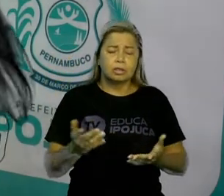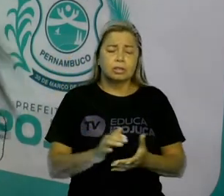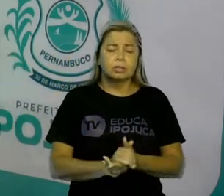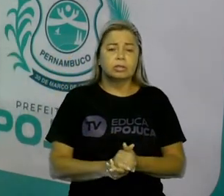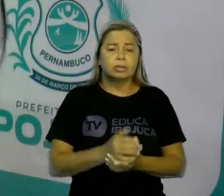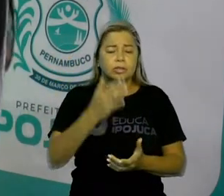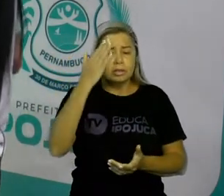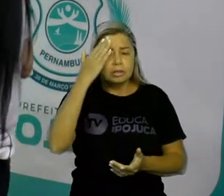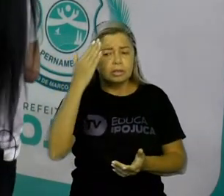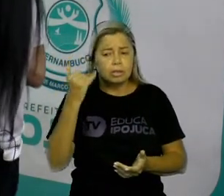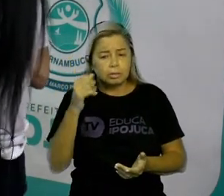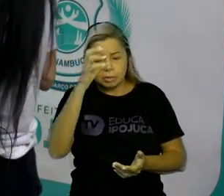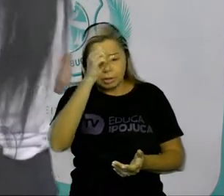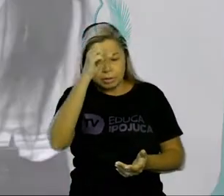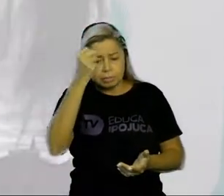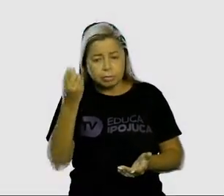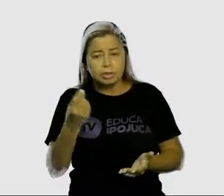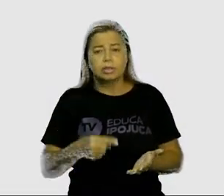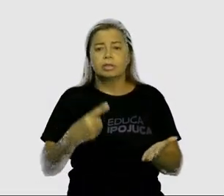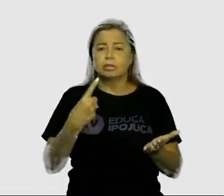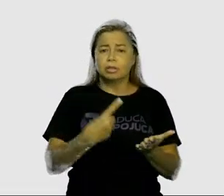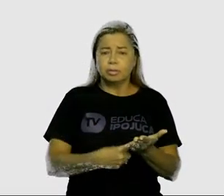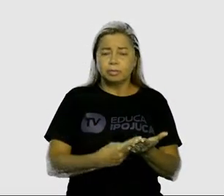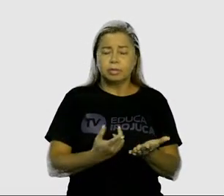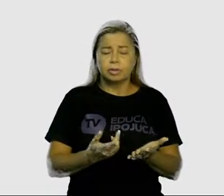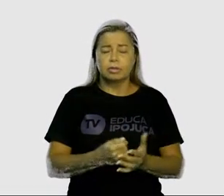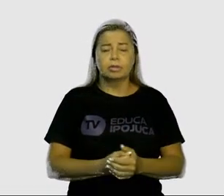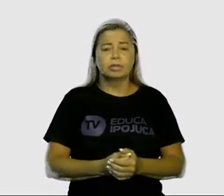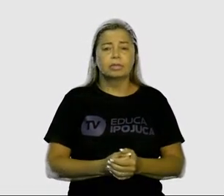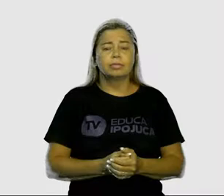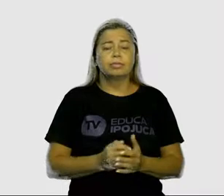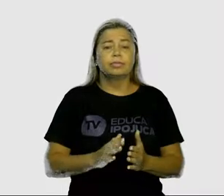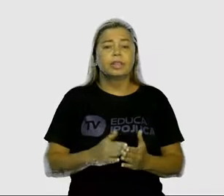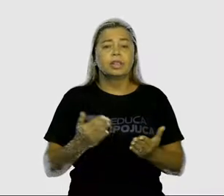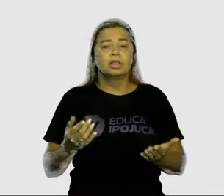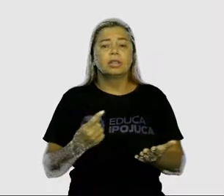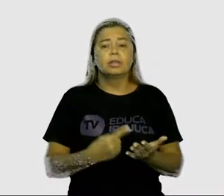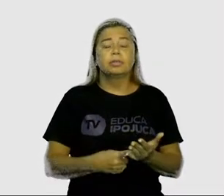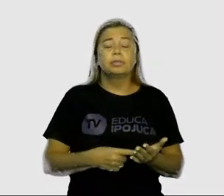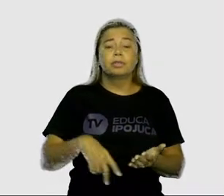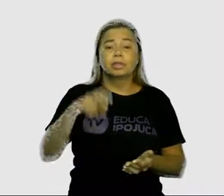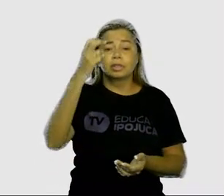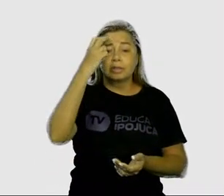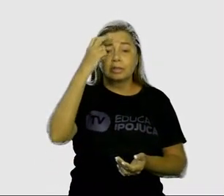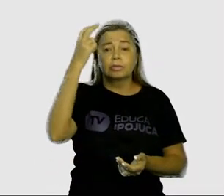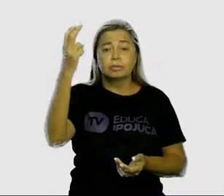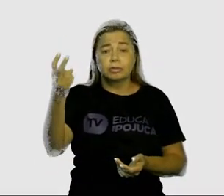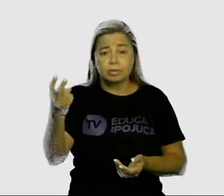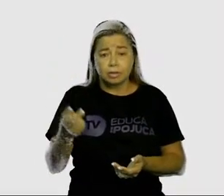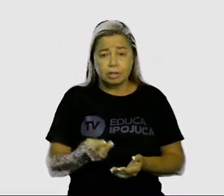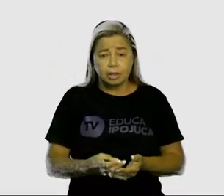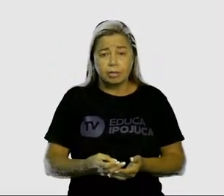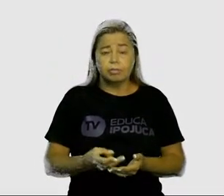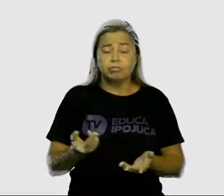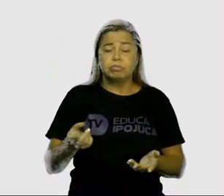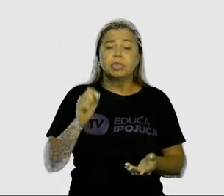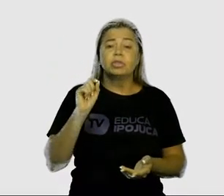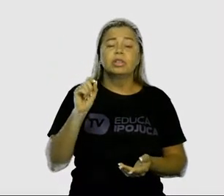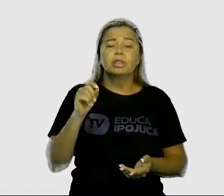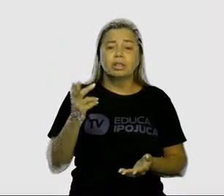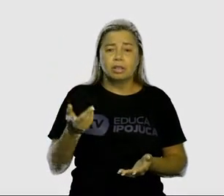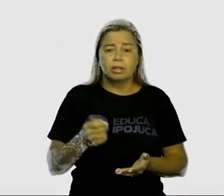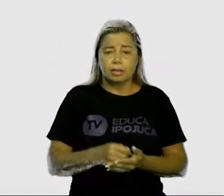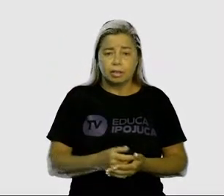ali. Traço cultural é o que é produzido pelo homem, deixando marcas